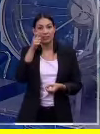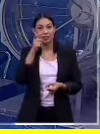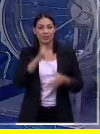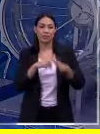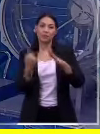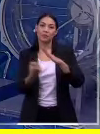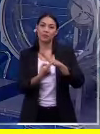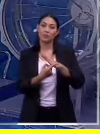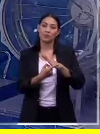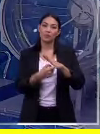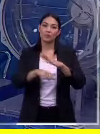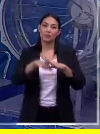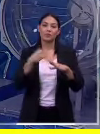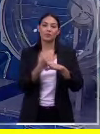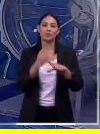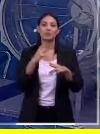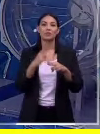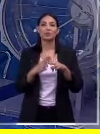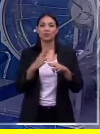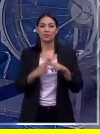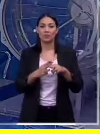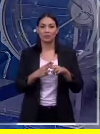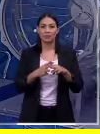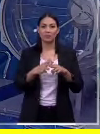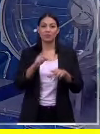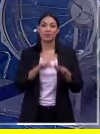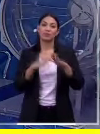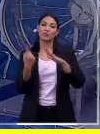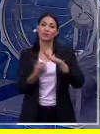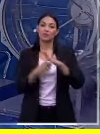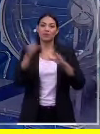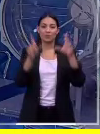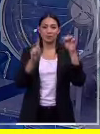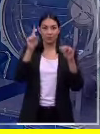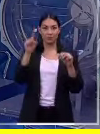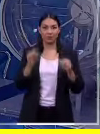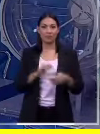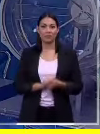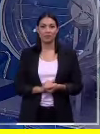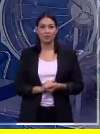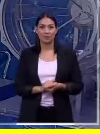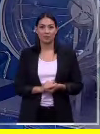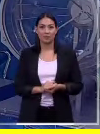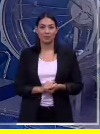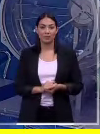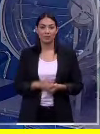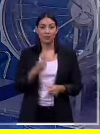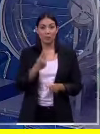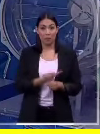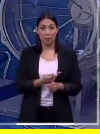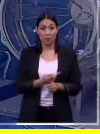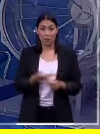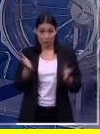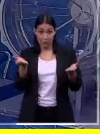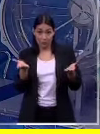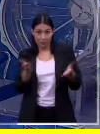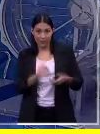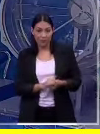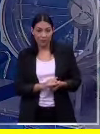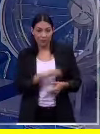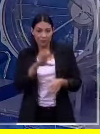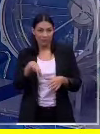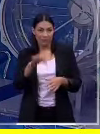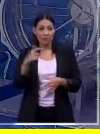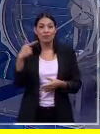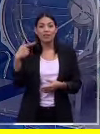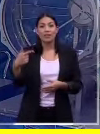da Caixa, no Facebook, no YouTube, também nas mídias sociais da Rede TV. E aí, vamos ver se esse prêmio sai hoje? Na Time Mania são sorteados